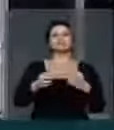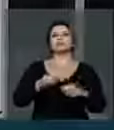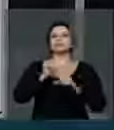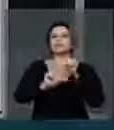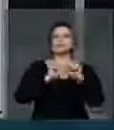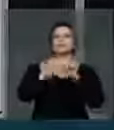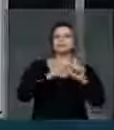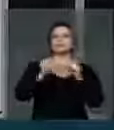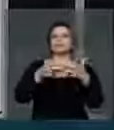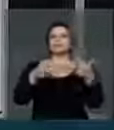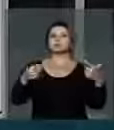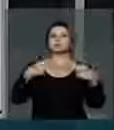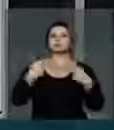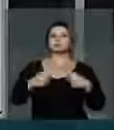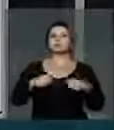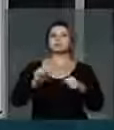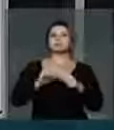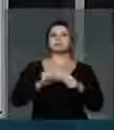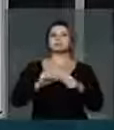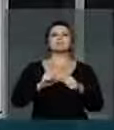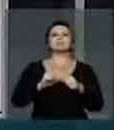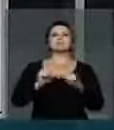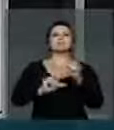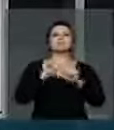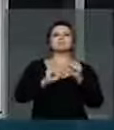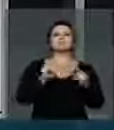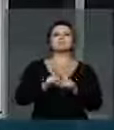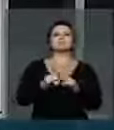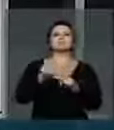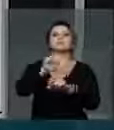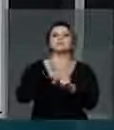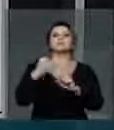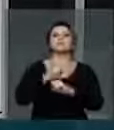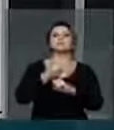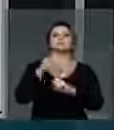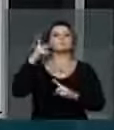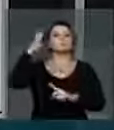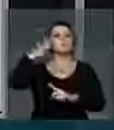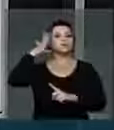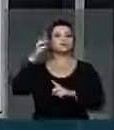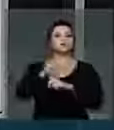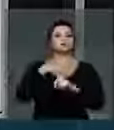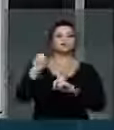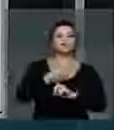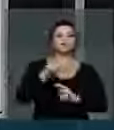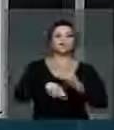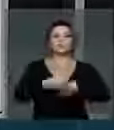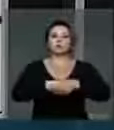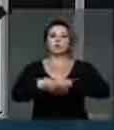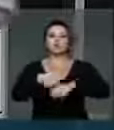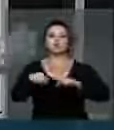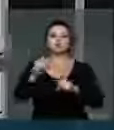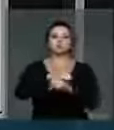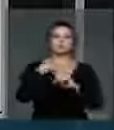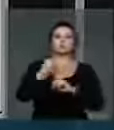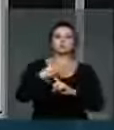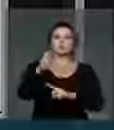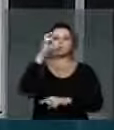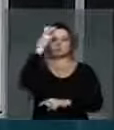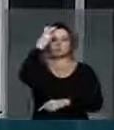reformas necessárias e que fazem um ajuste sociopolítico, socioeconômico, até sociocultural do nosso